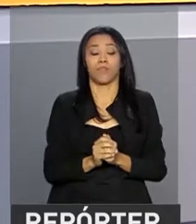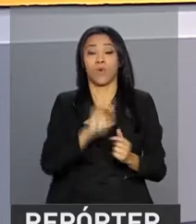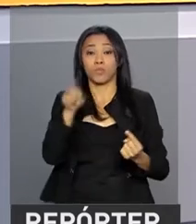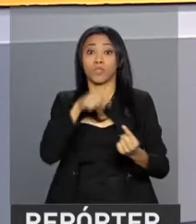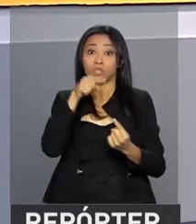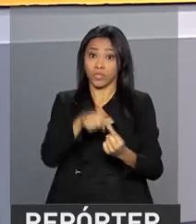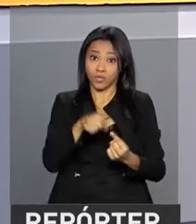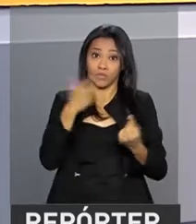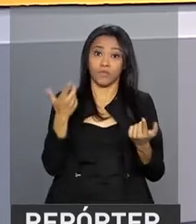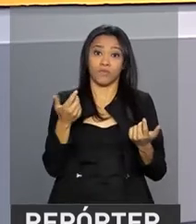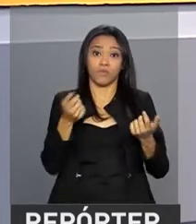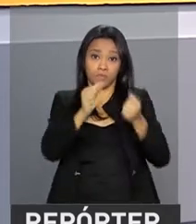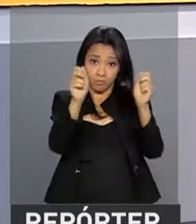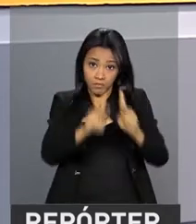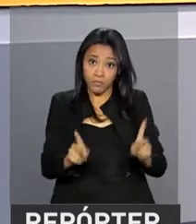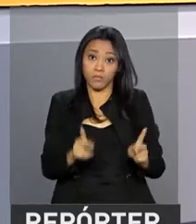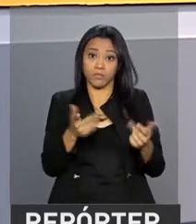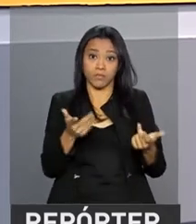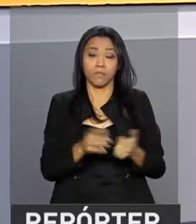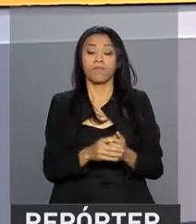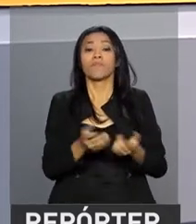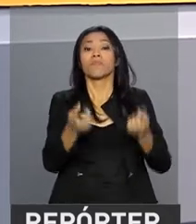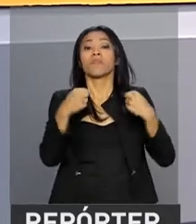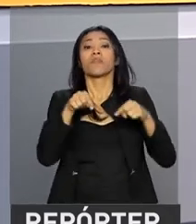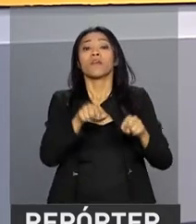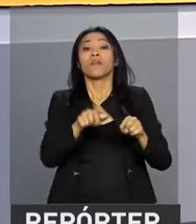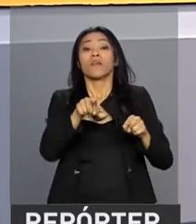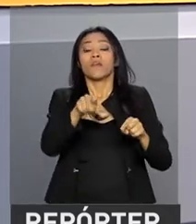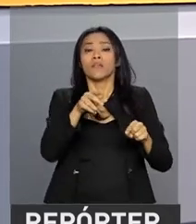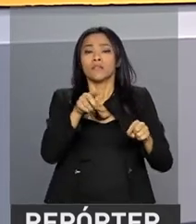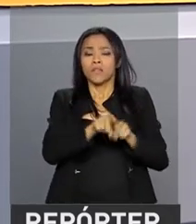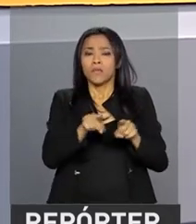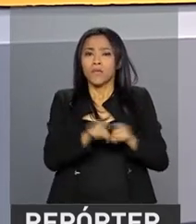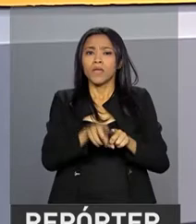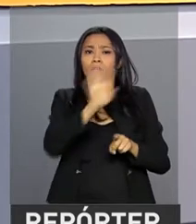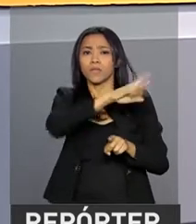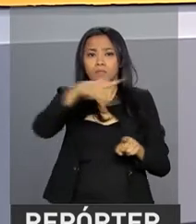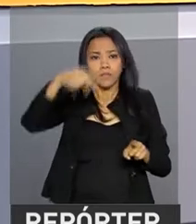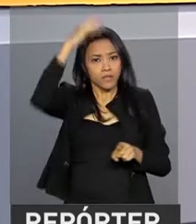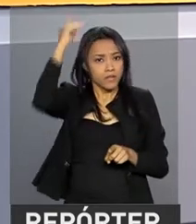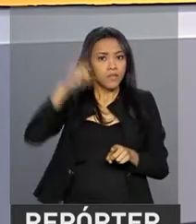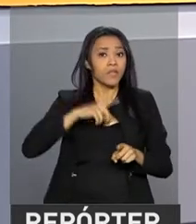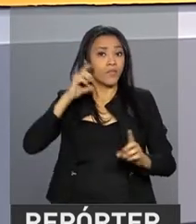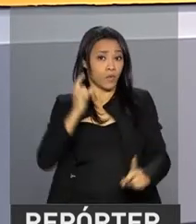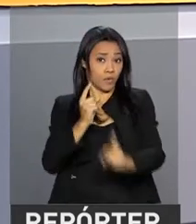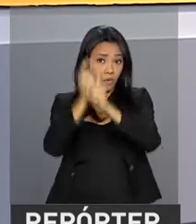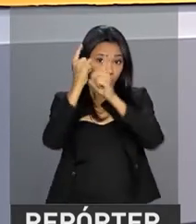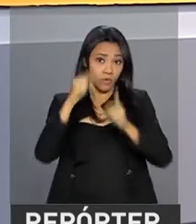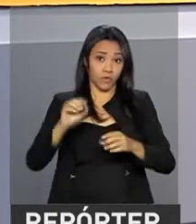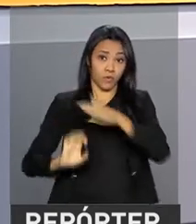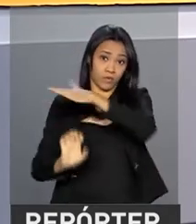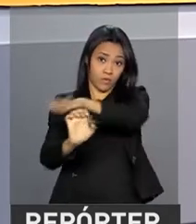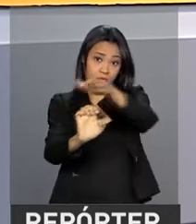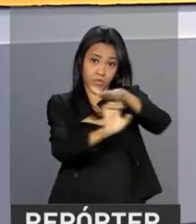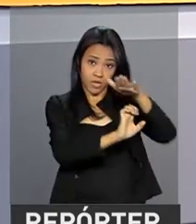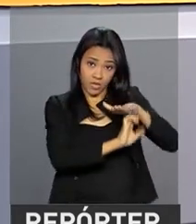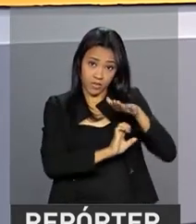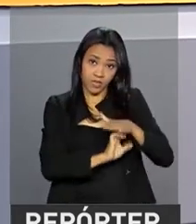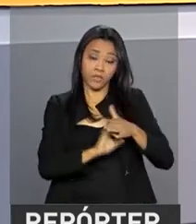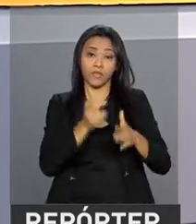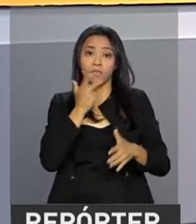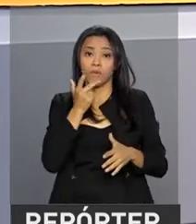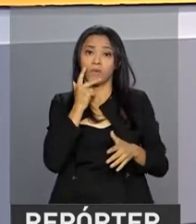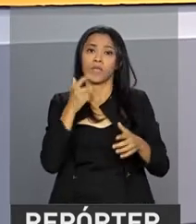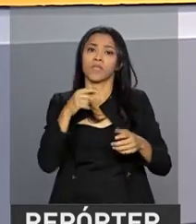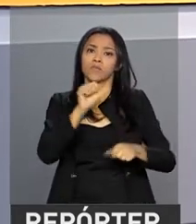terça feira em nova york o presidente michel temer teve encontro com empresários americanos que investem no brasil segundo eles as reformas